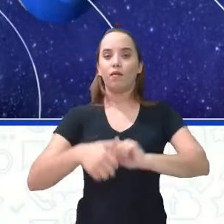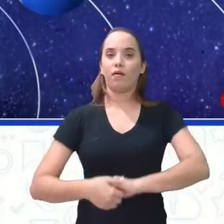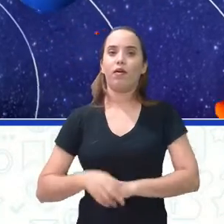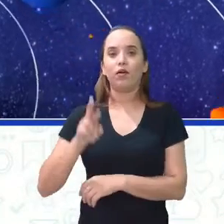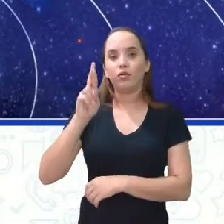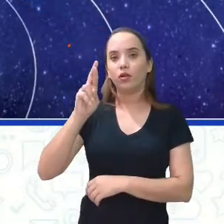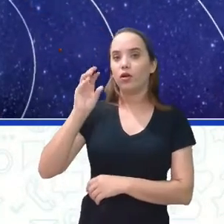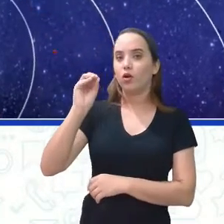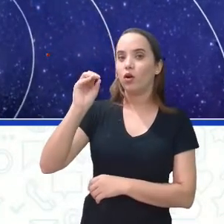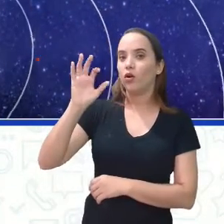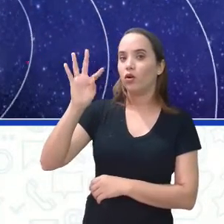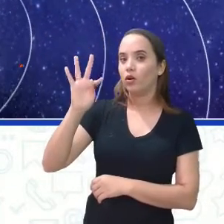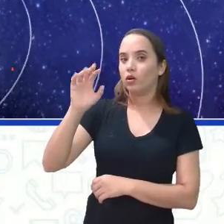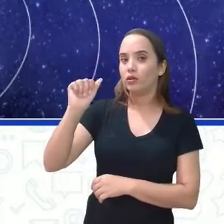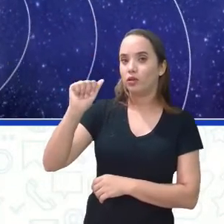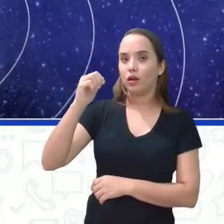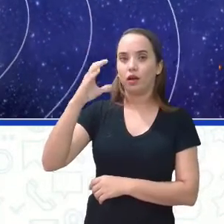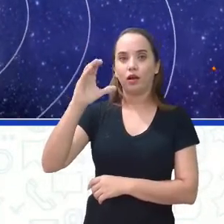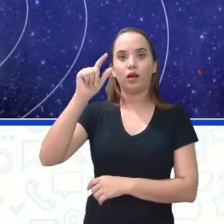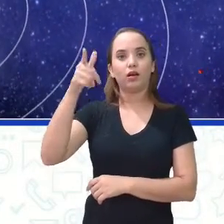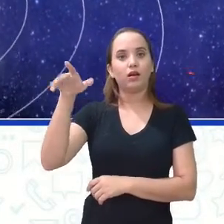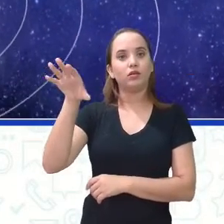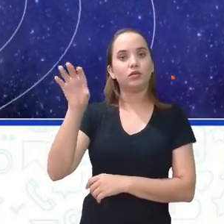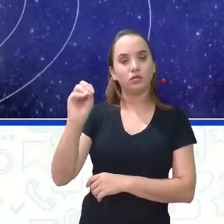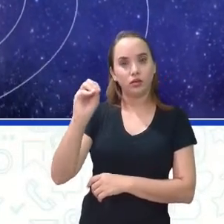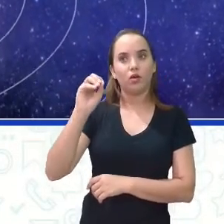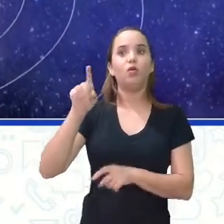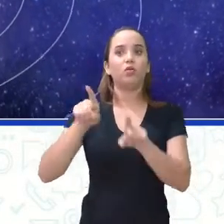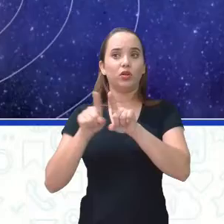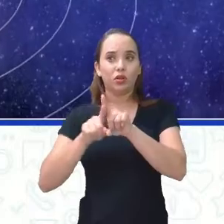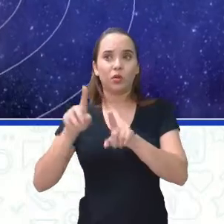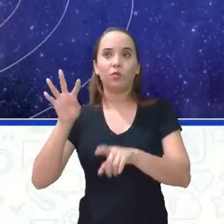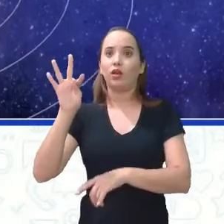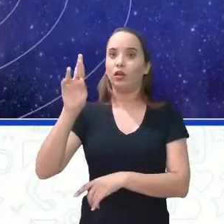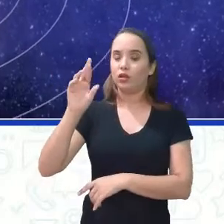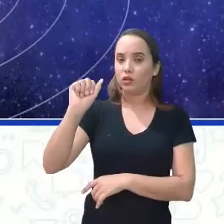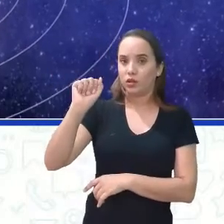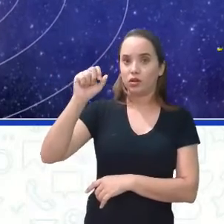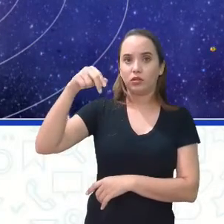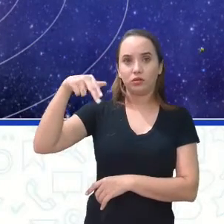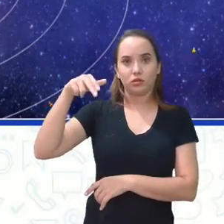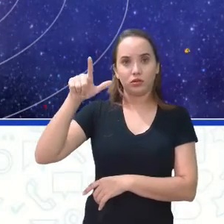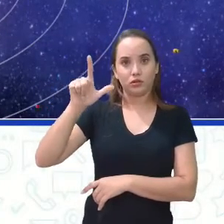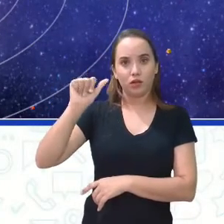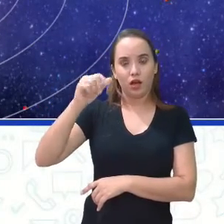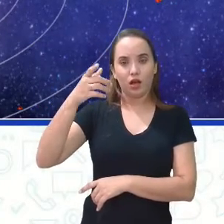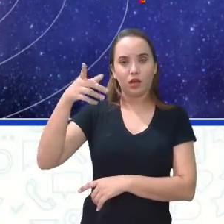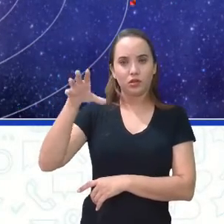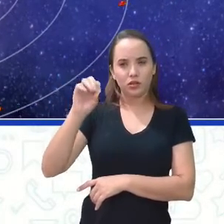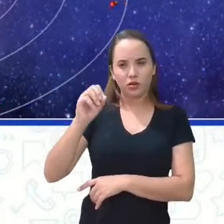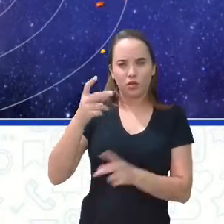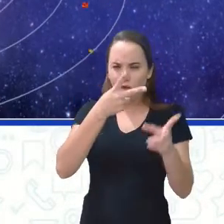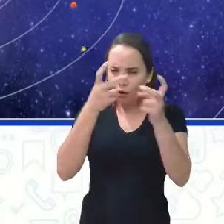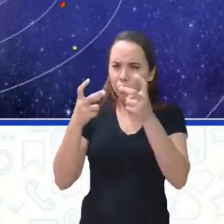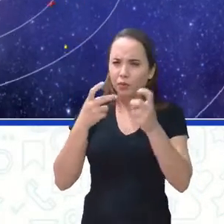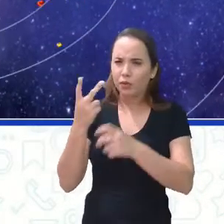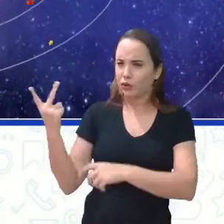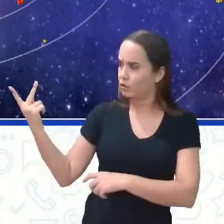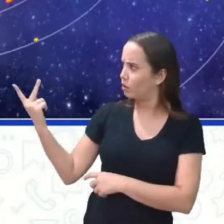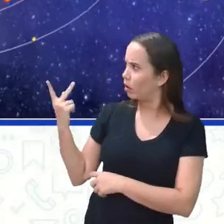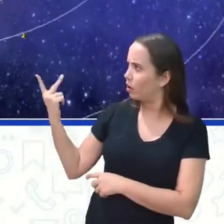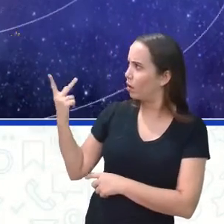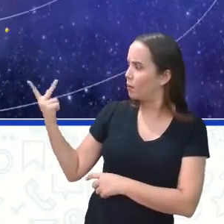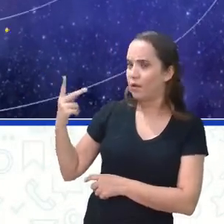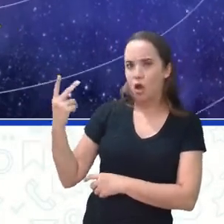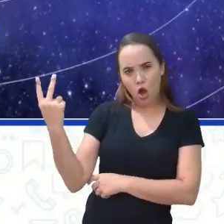de rotação, que eu trago nessa imagem, e o movimento de translação. Vejam através dessa imagem que os dois movimentos acontecem